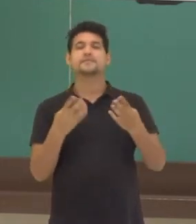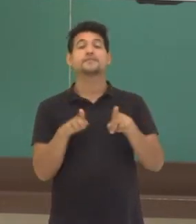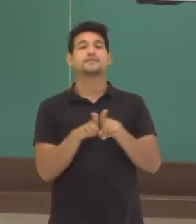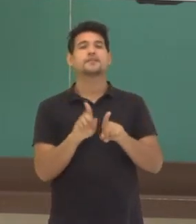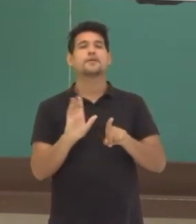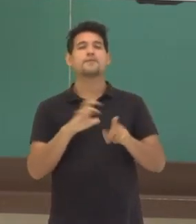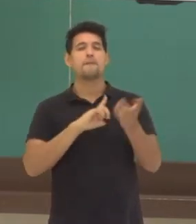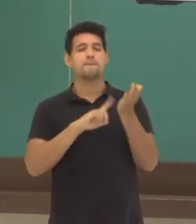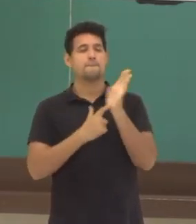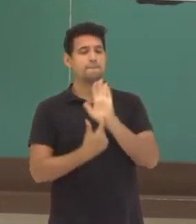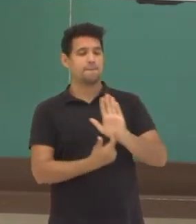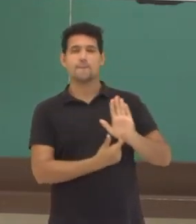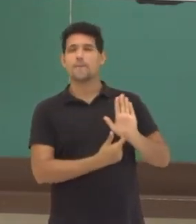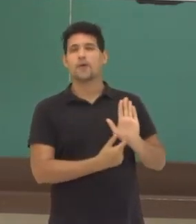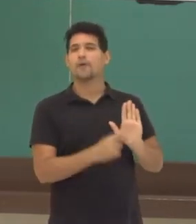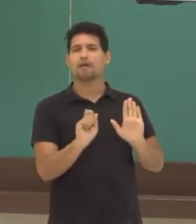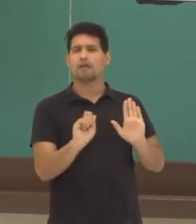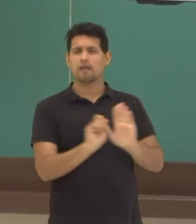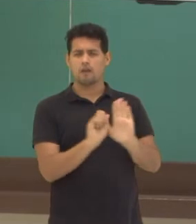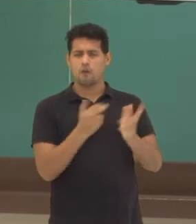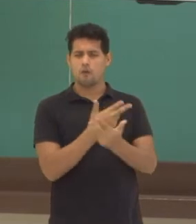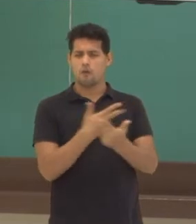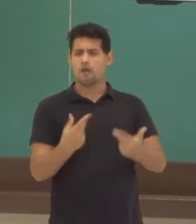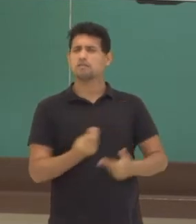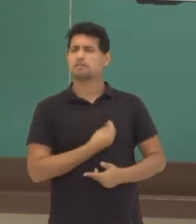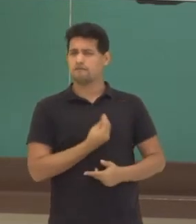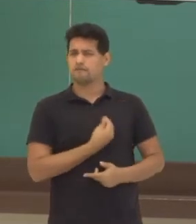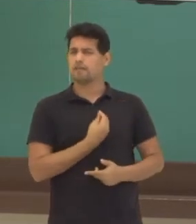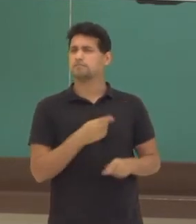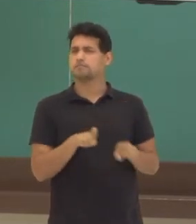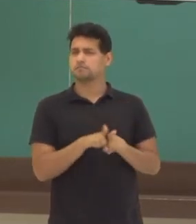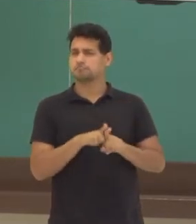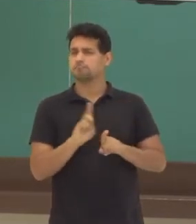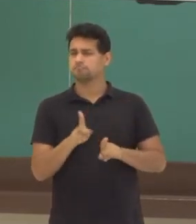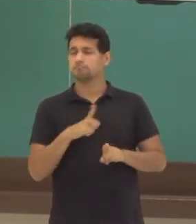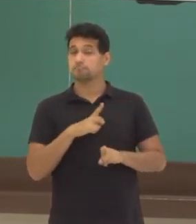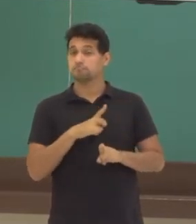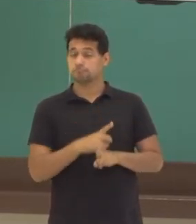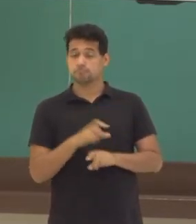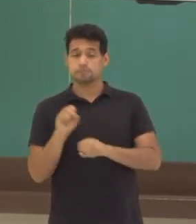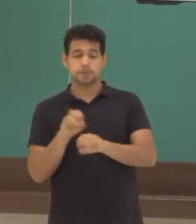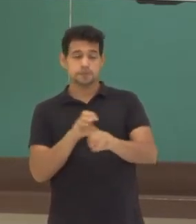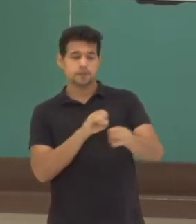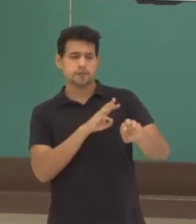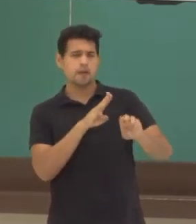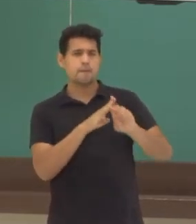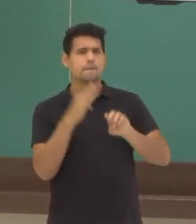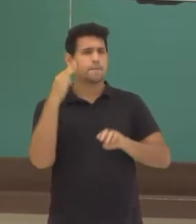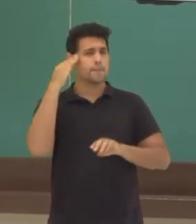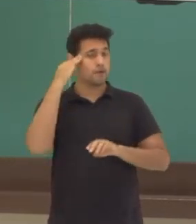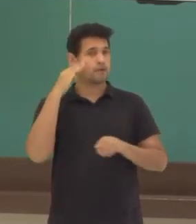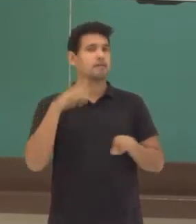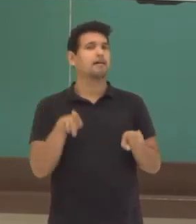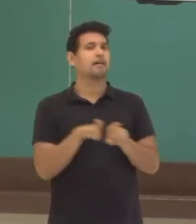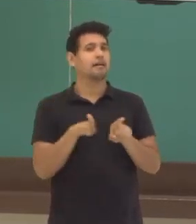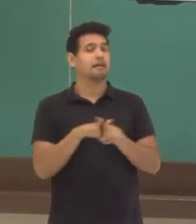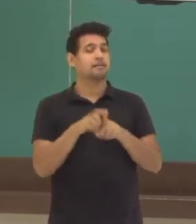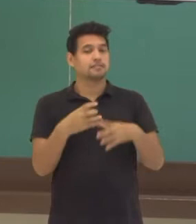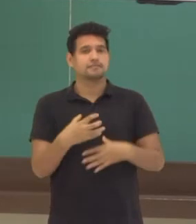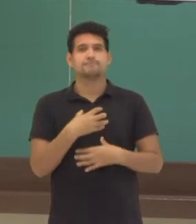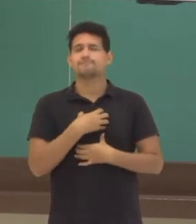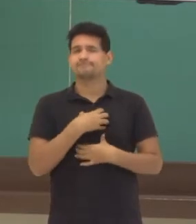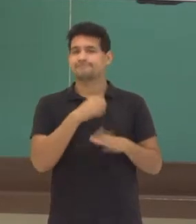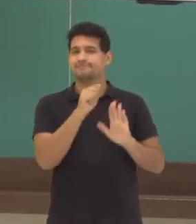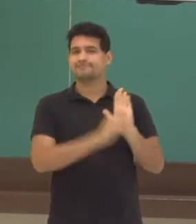ele trouxe, né, coisas ali da sua vida, da sua vivência enquanto educador e memórias também para dentro do seu